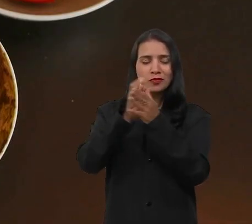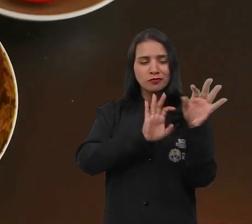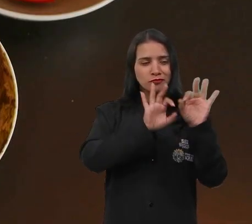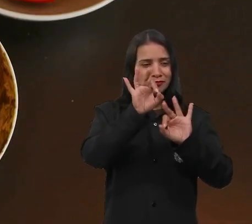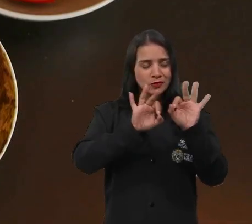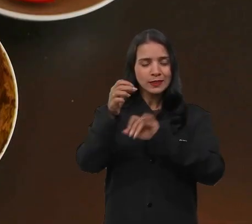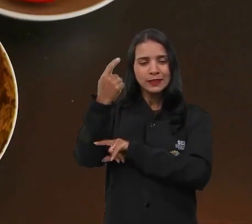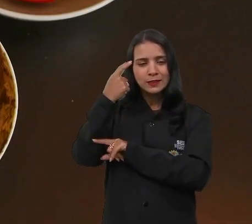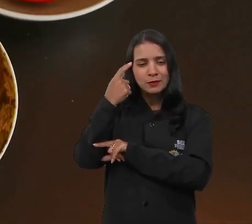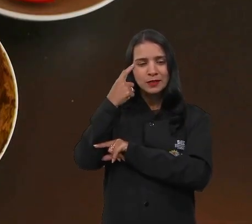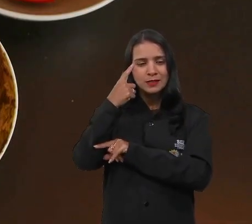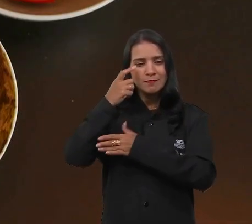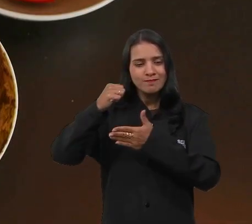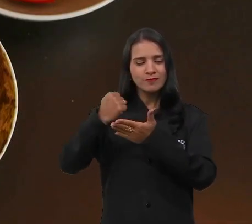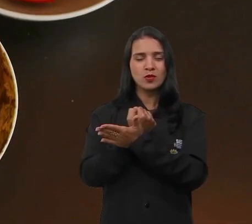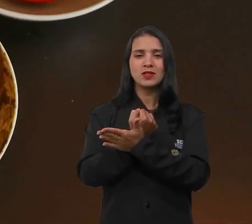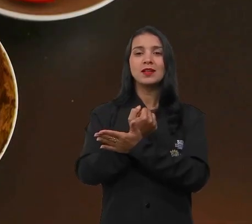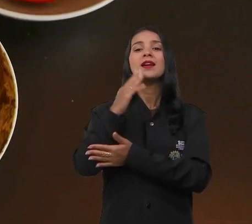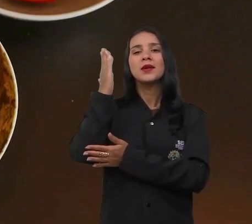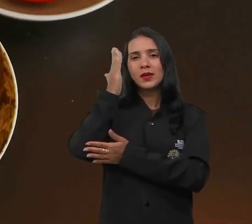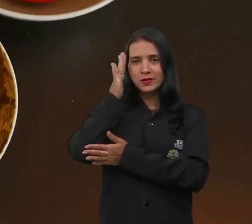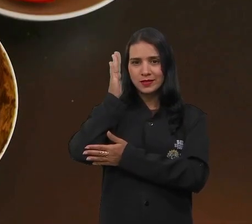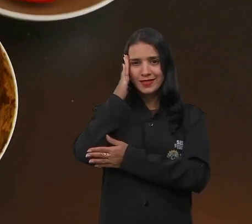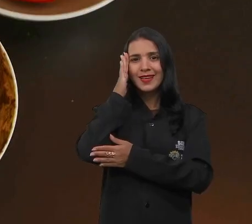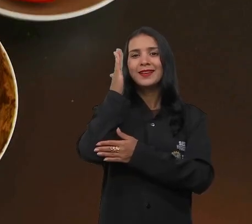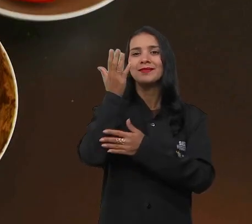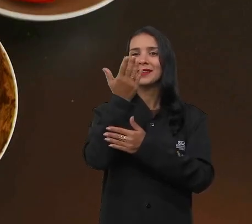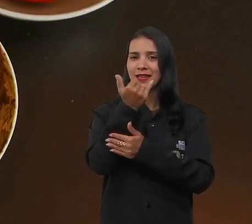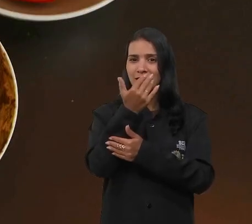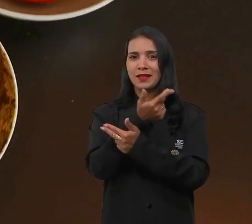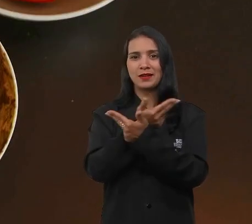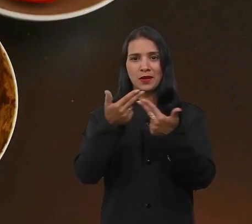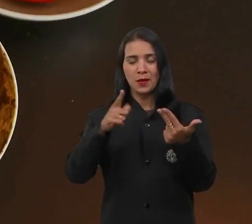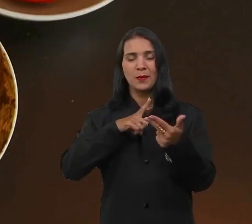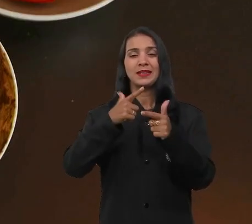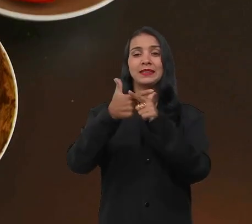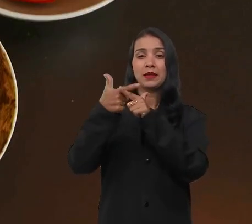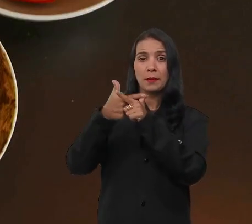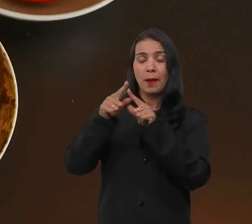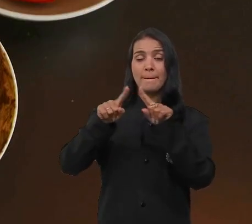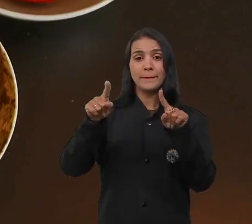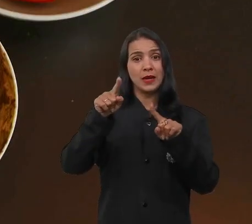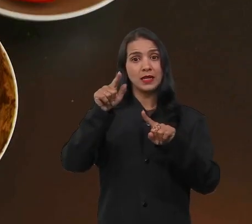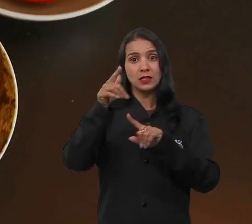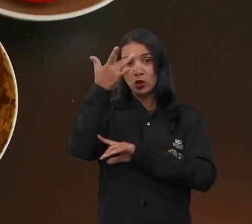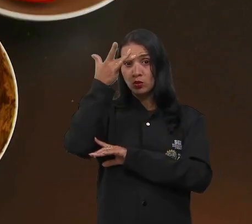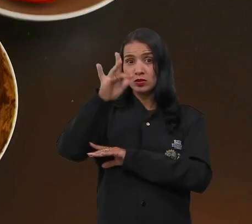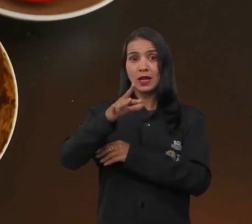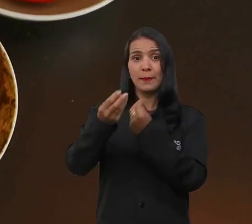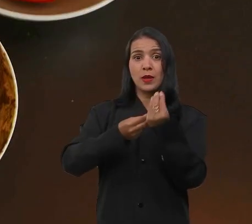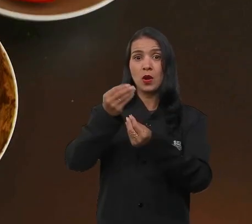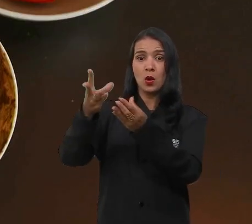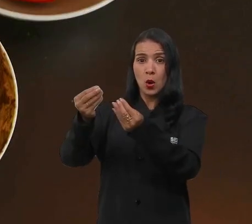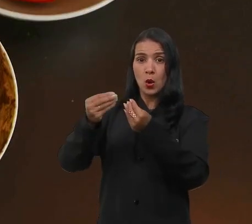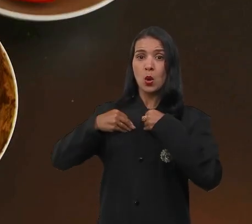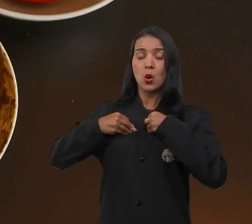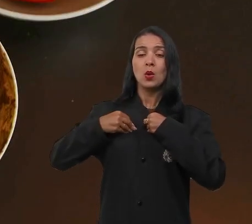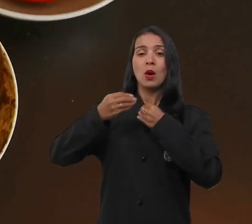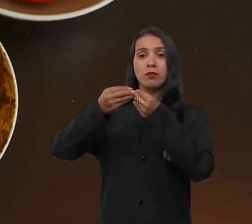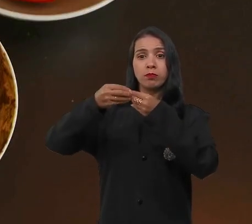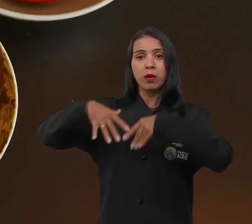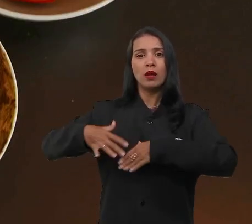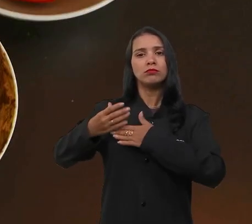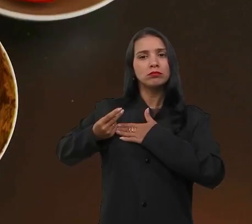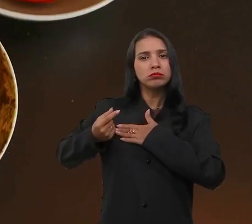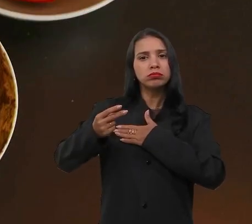os embutidos tinham muitos problemas, né, relacionados, eu não sabia, né, a gravidade ali daquilo que eles podem causar a longo